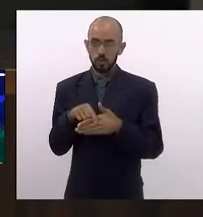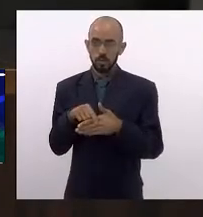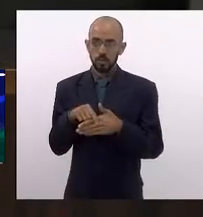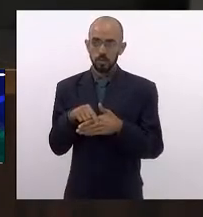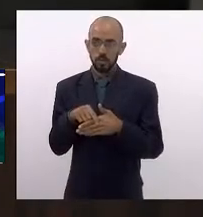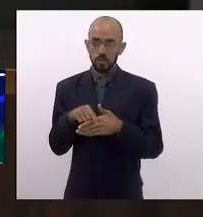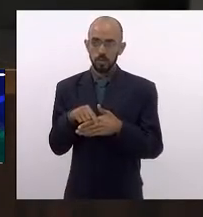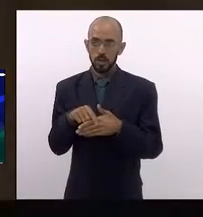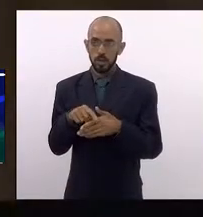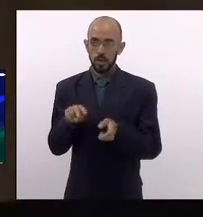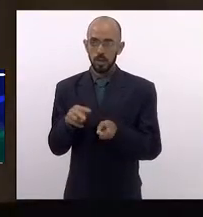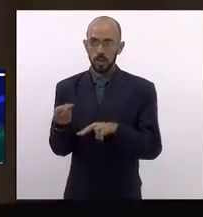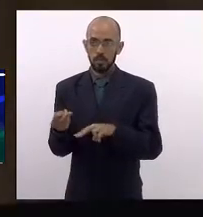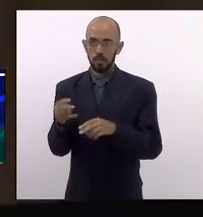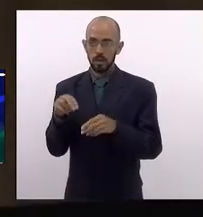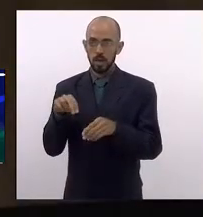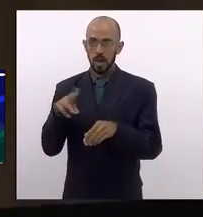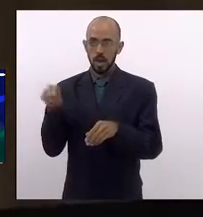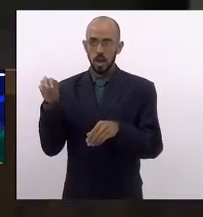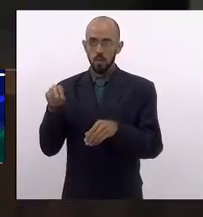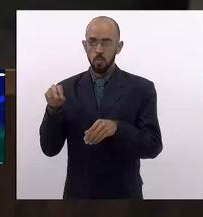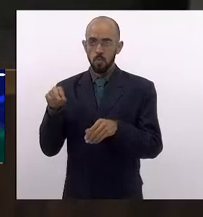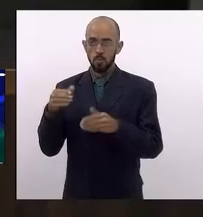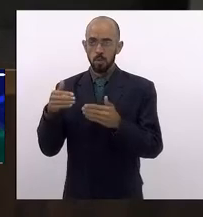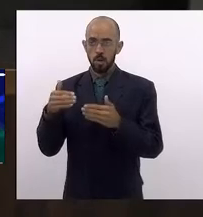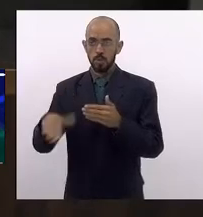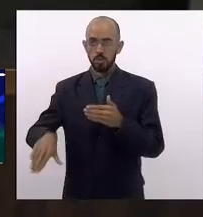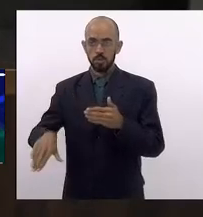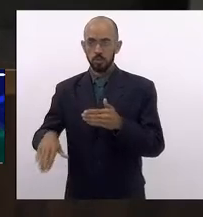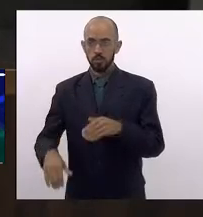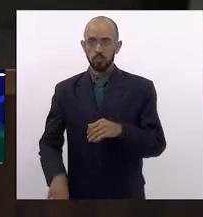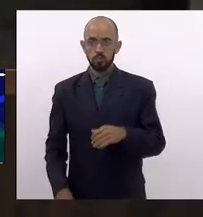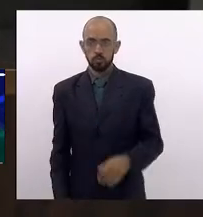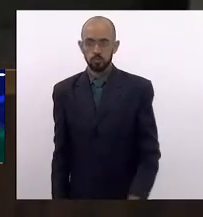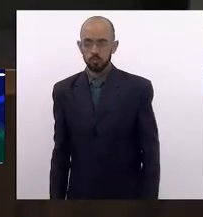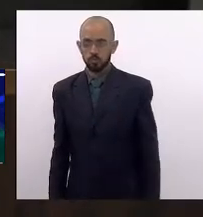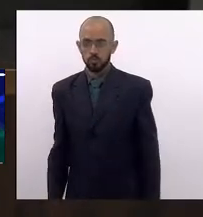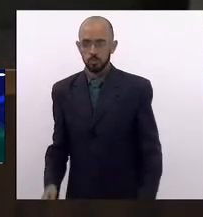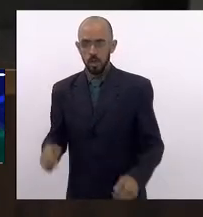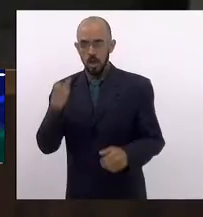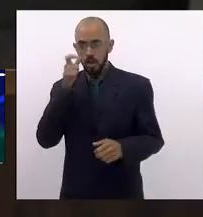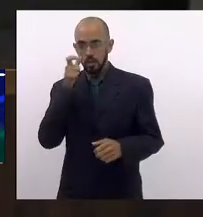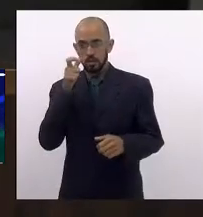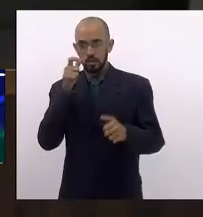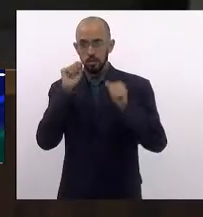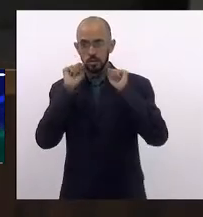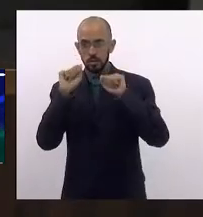E aí o ok atenção assessoria